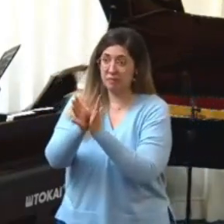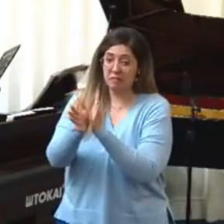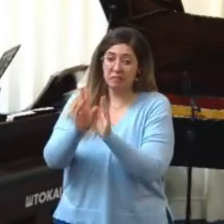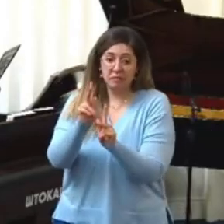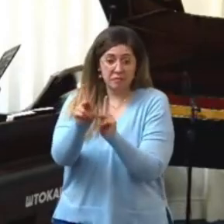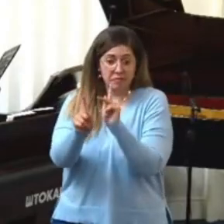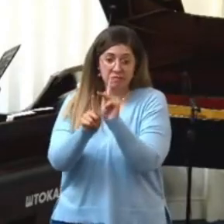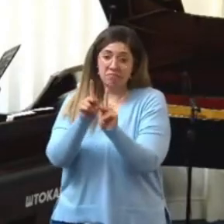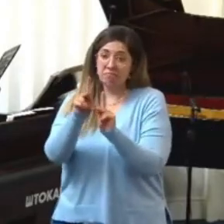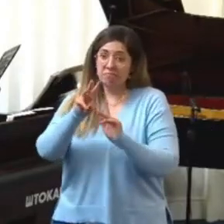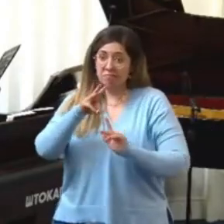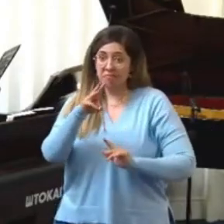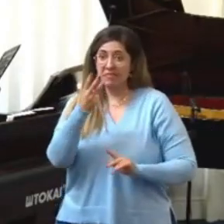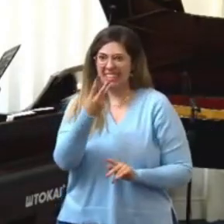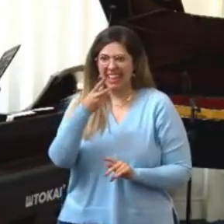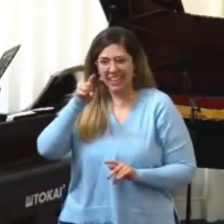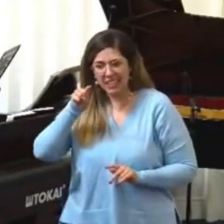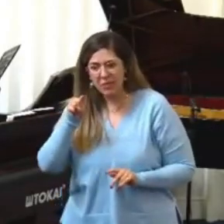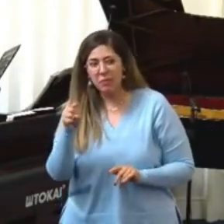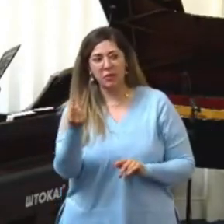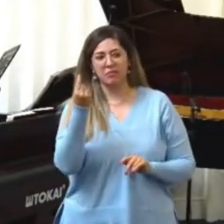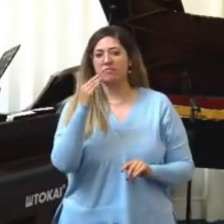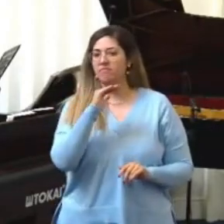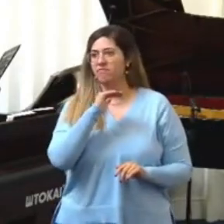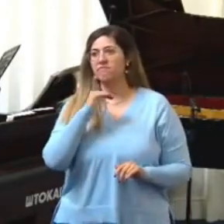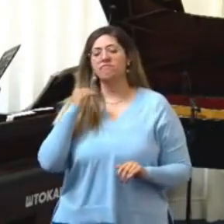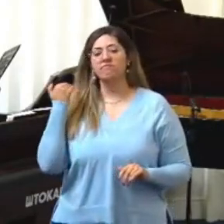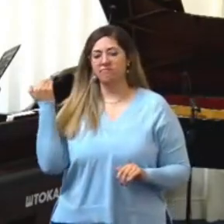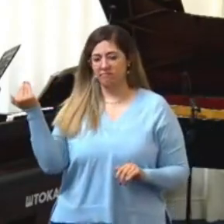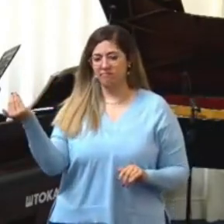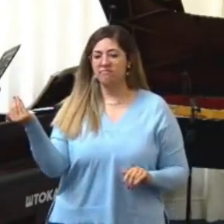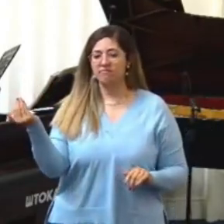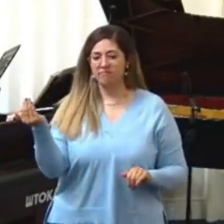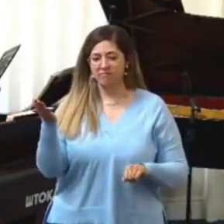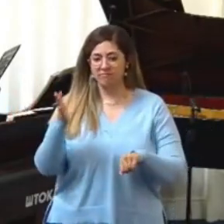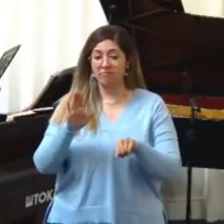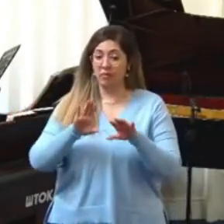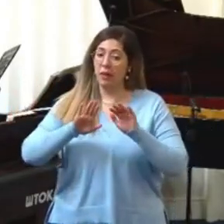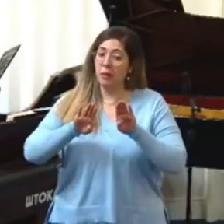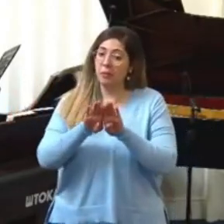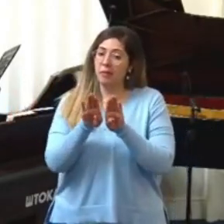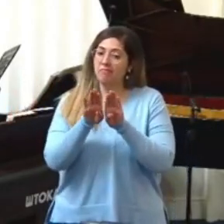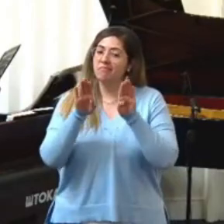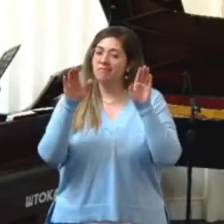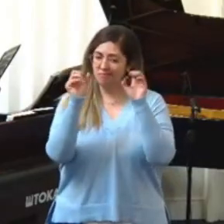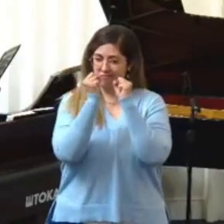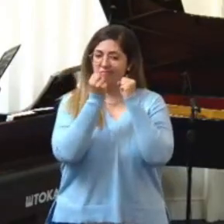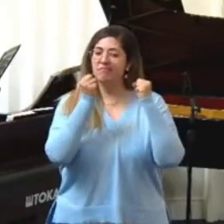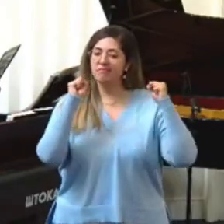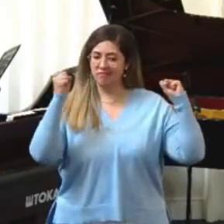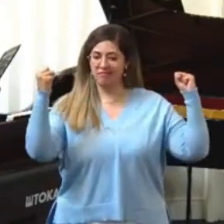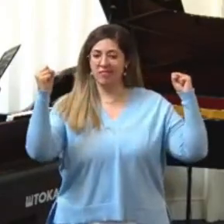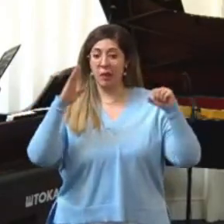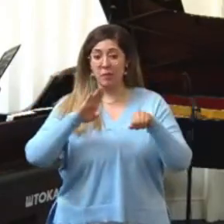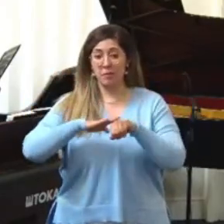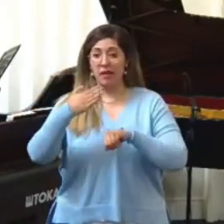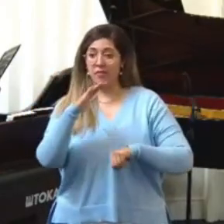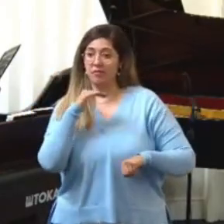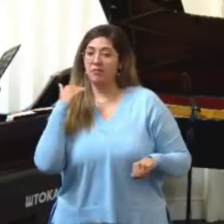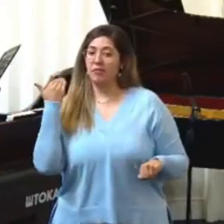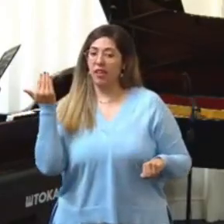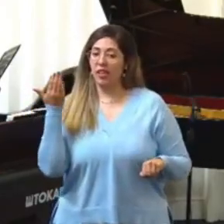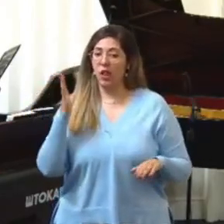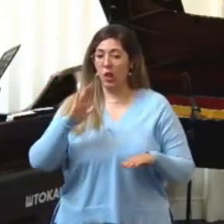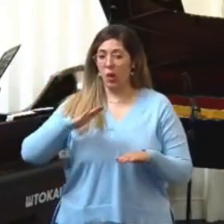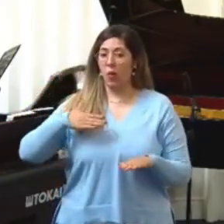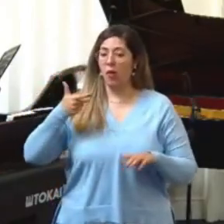povo que ali estava. Assim foram mais os que Sansão matou, quando morreu, do